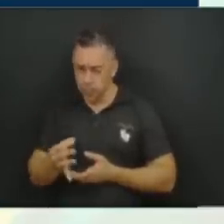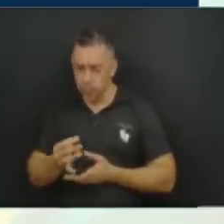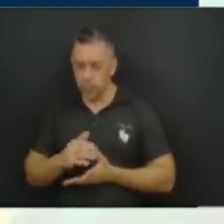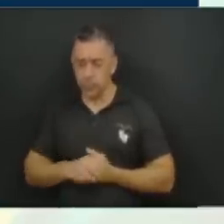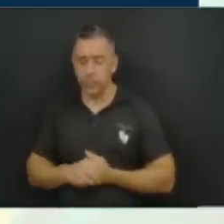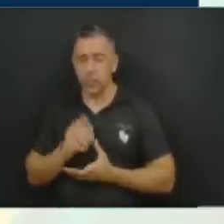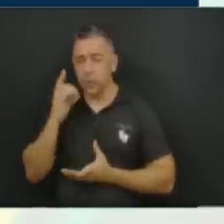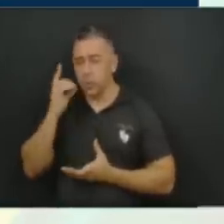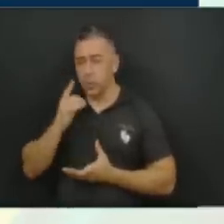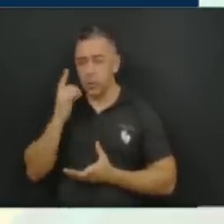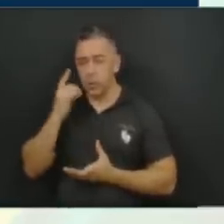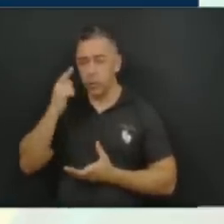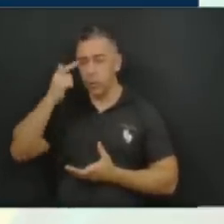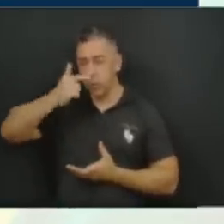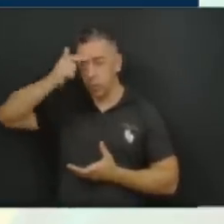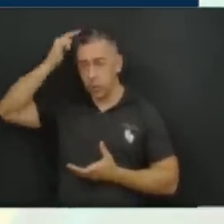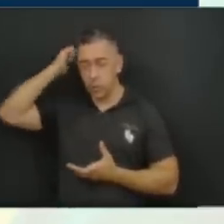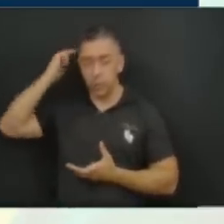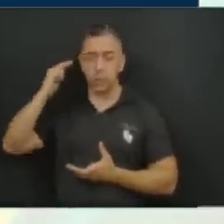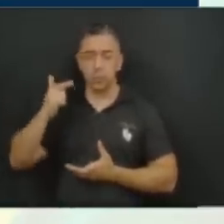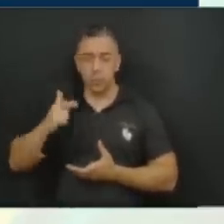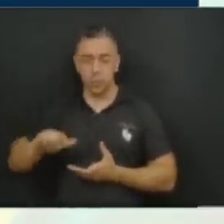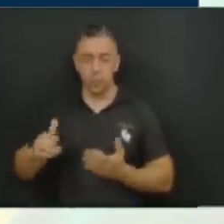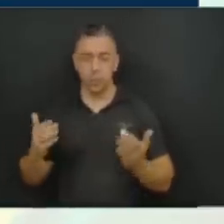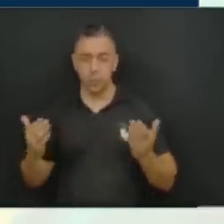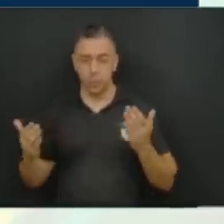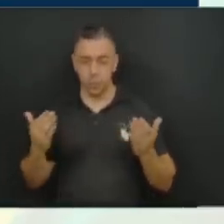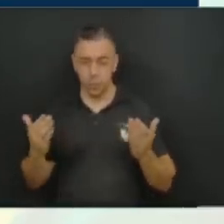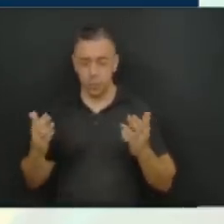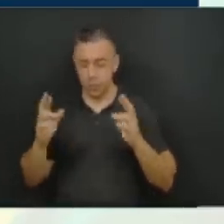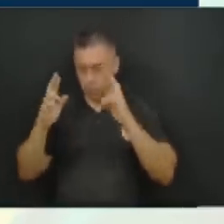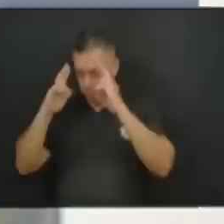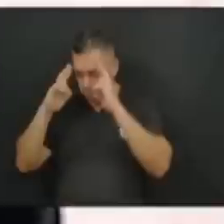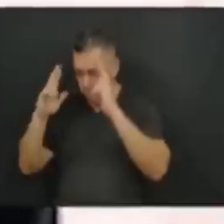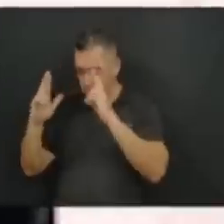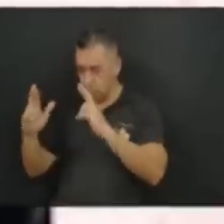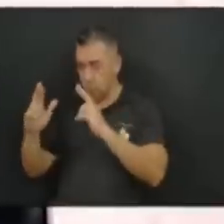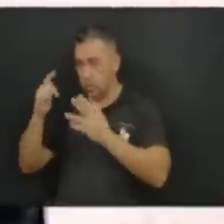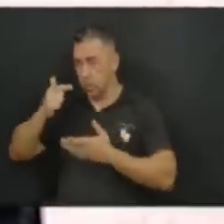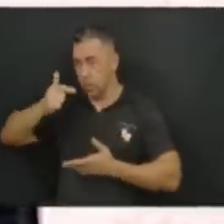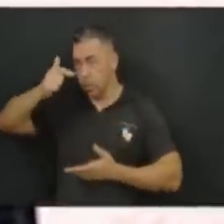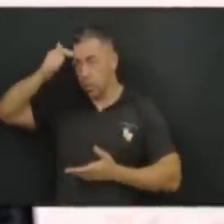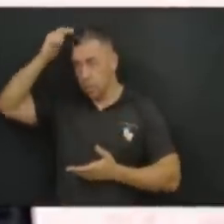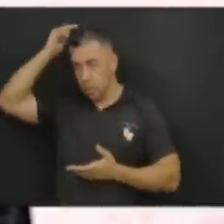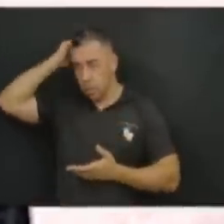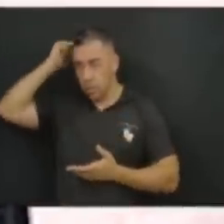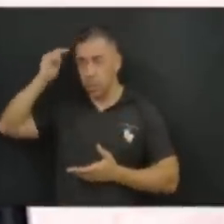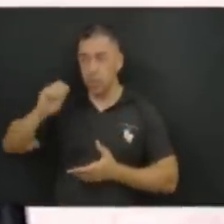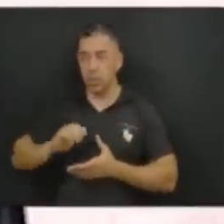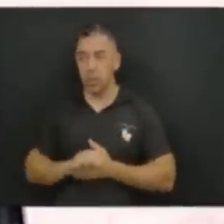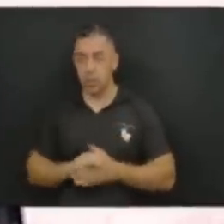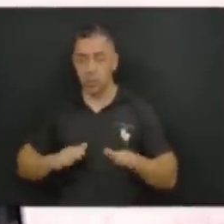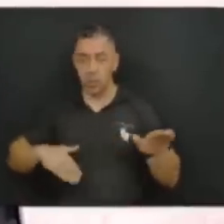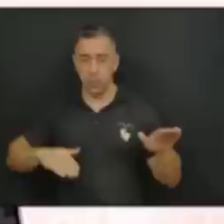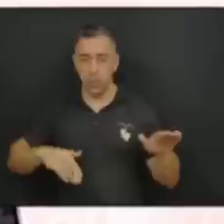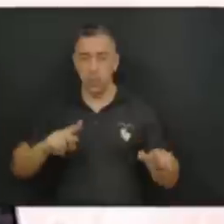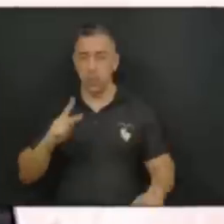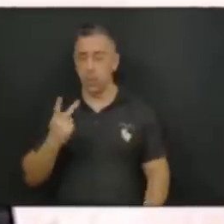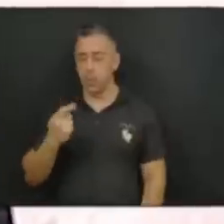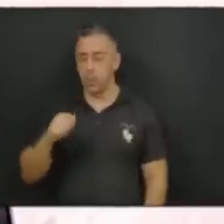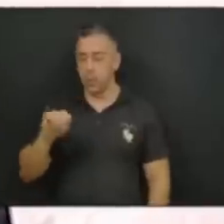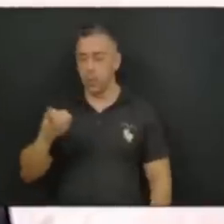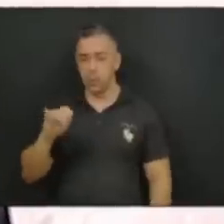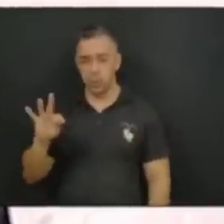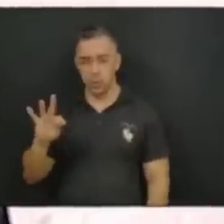Deputado Romanelli mais uma vez com parou toda todo respeito das Romanelli mas as praias do Haiti são